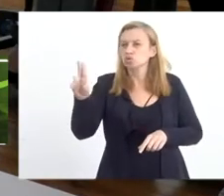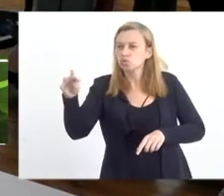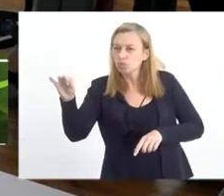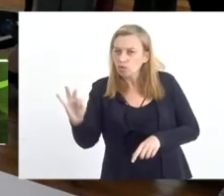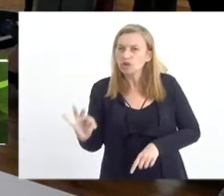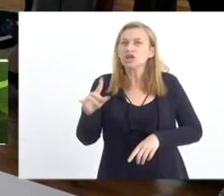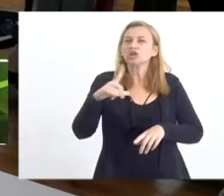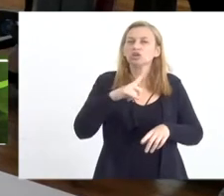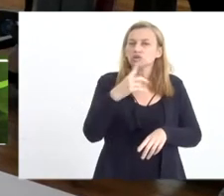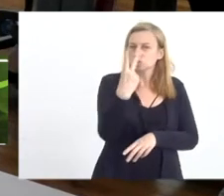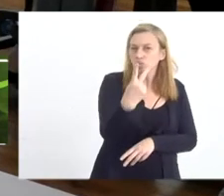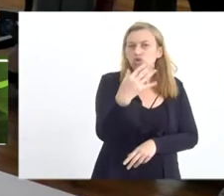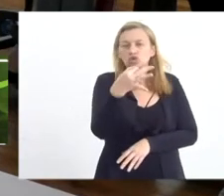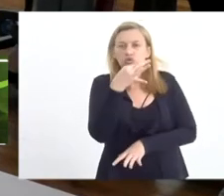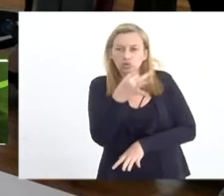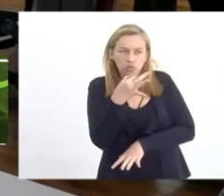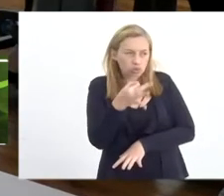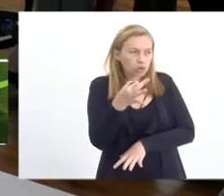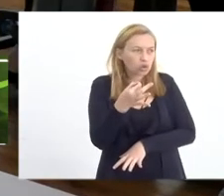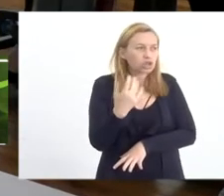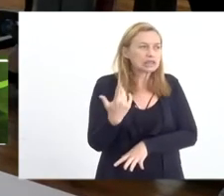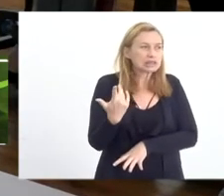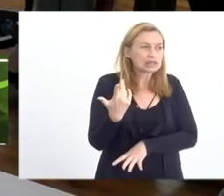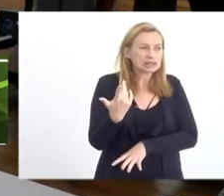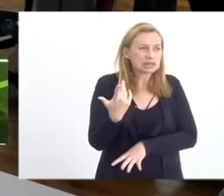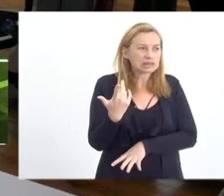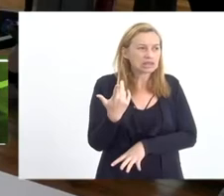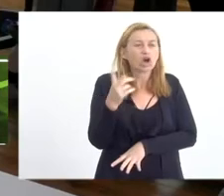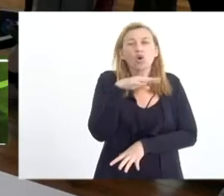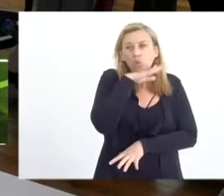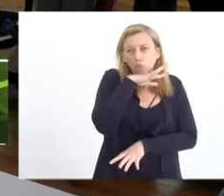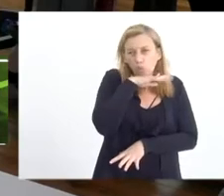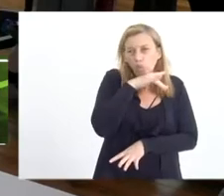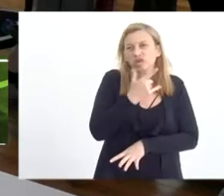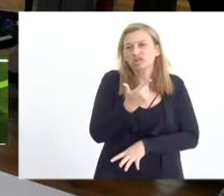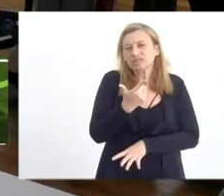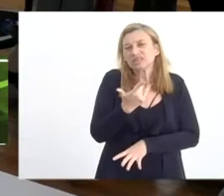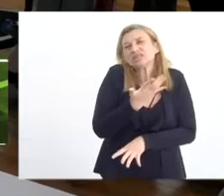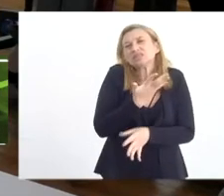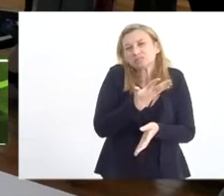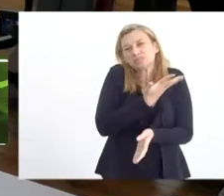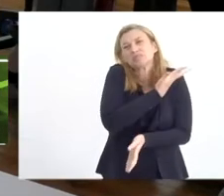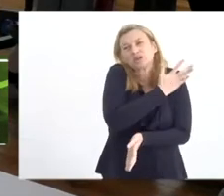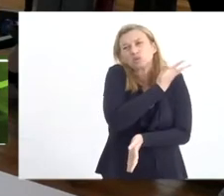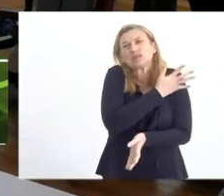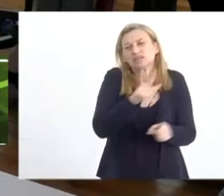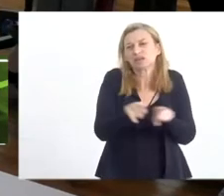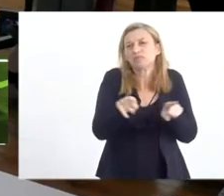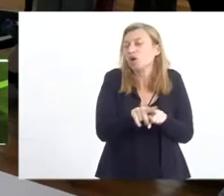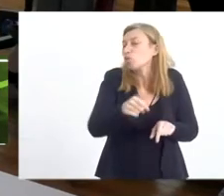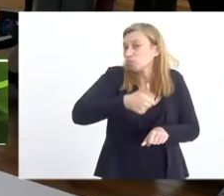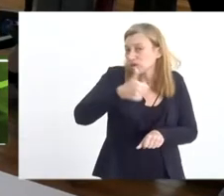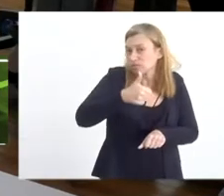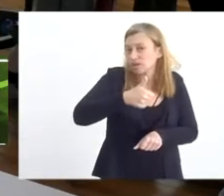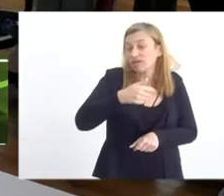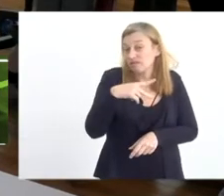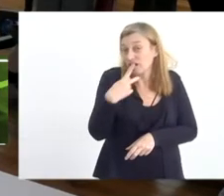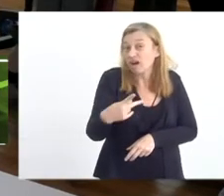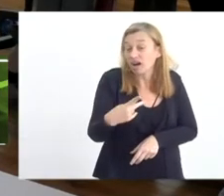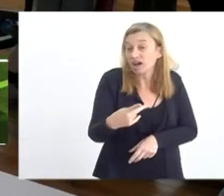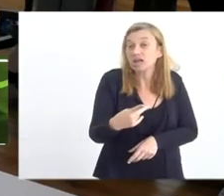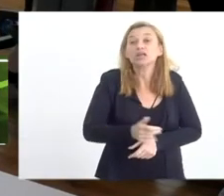dois argumentos que muito, muito ruins e um pouco preconceituosos. O primeiro é dizer